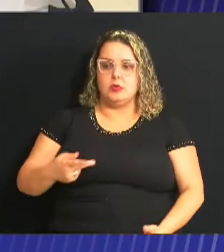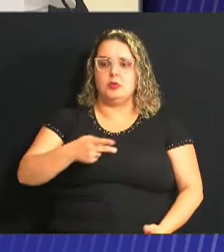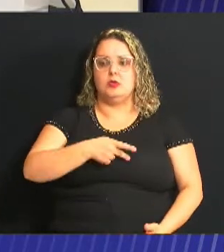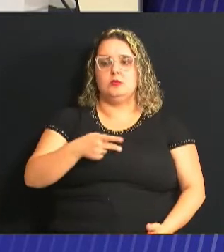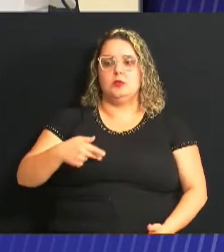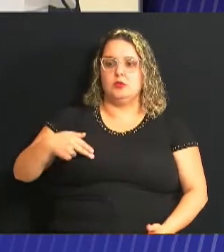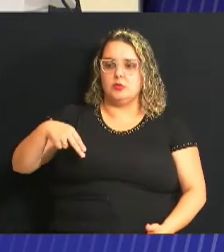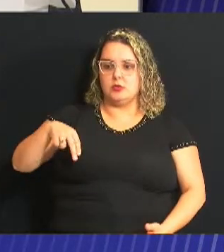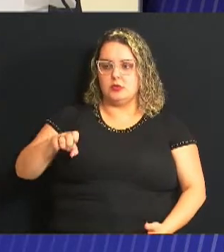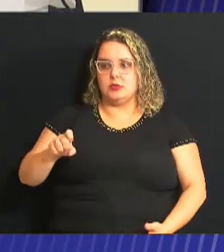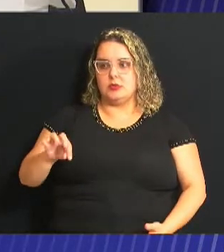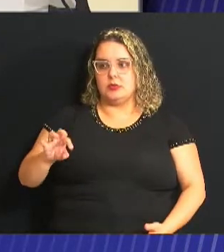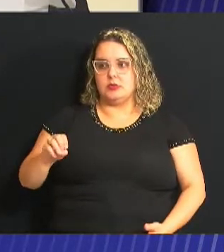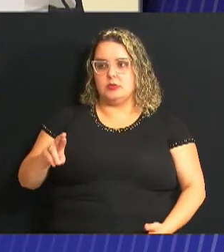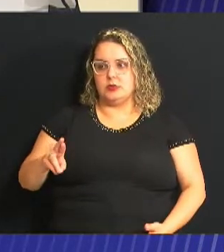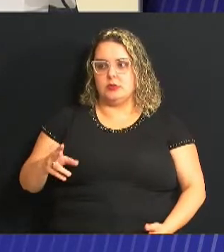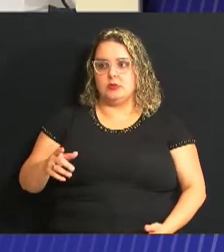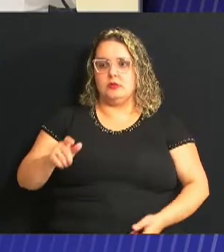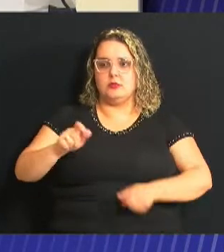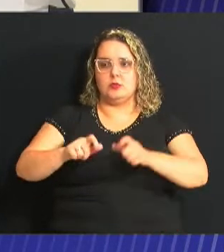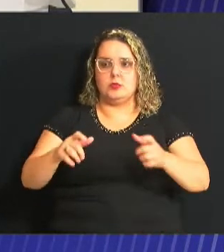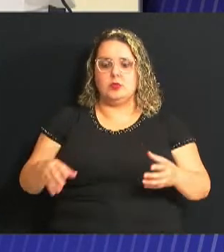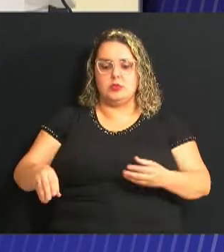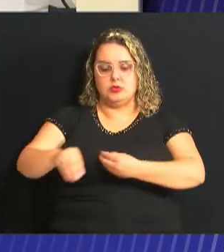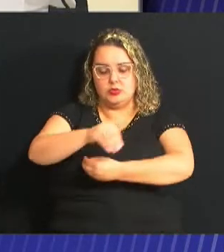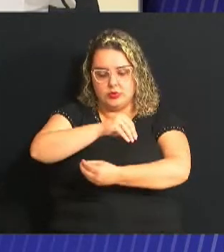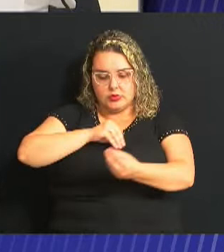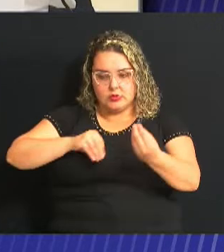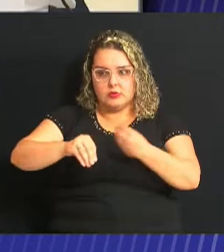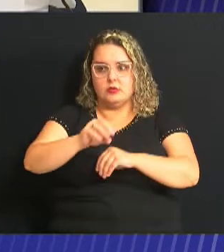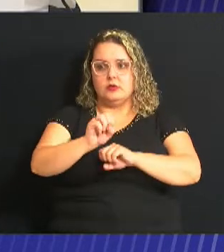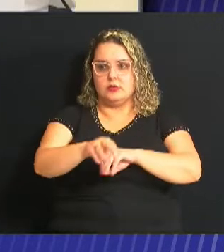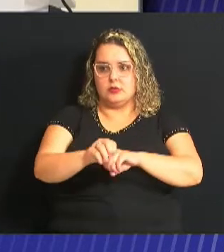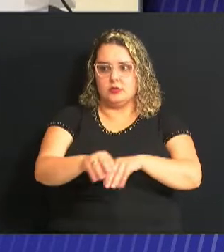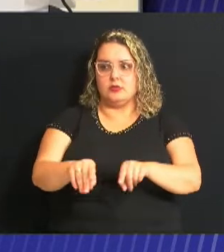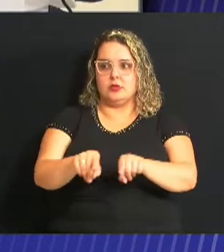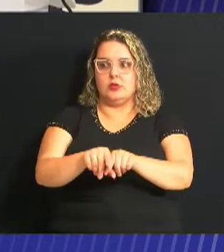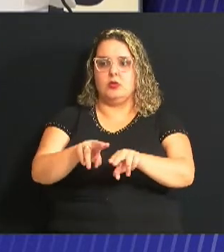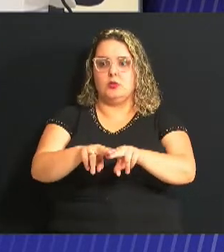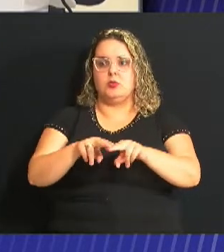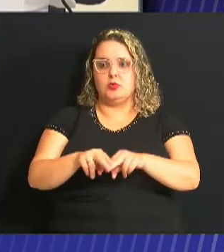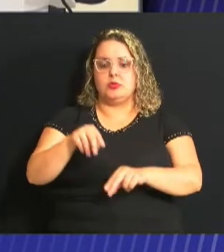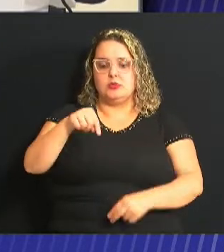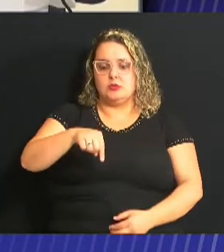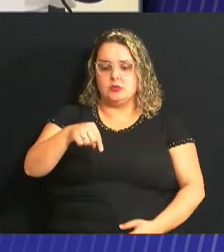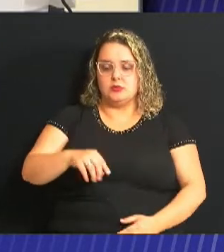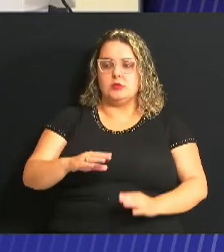dessas pessoas envolvidas na educação. É por isso que essa casa,